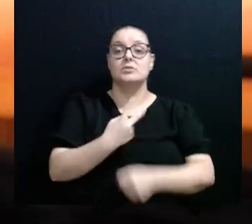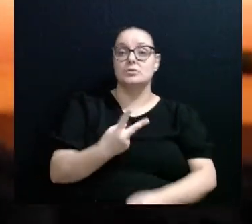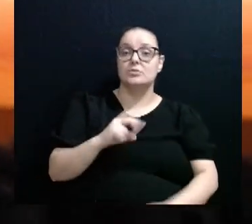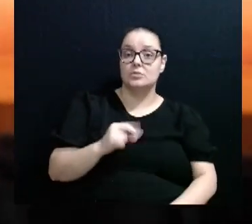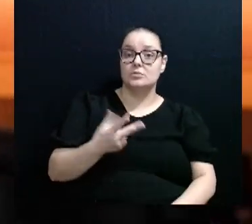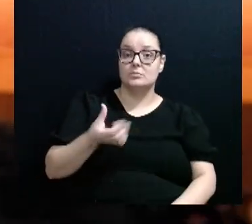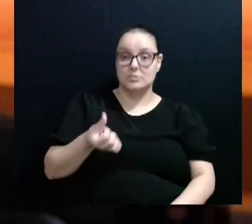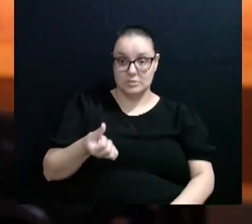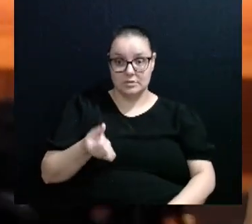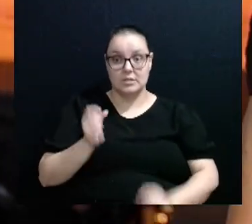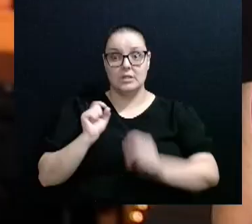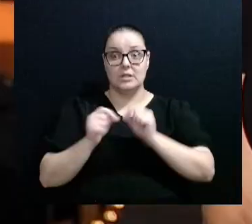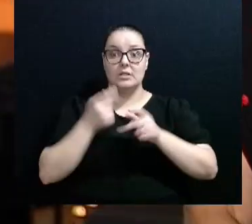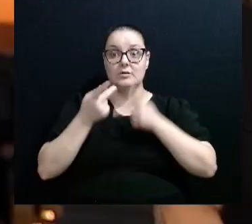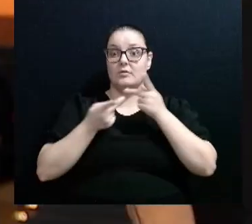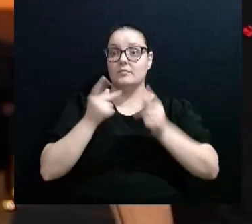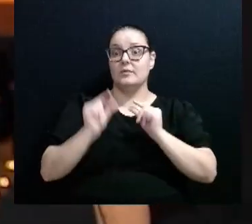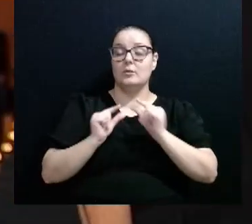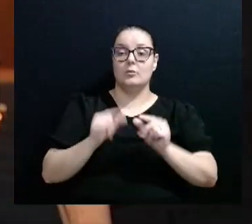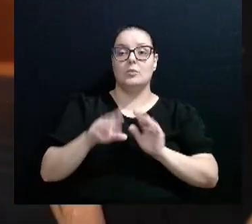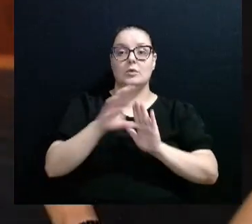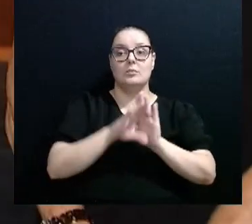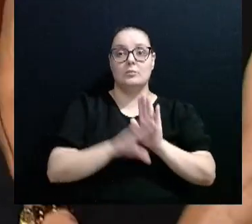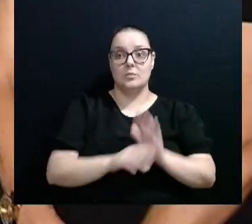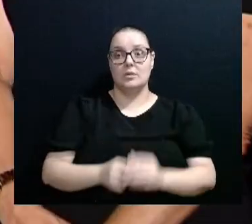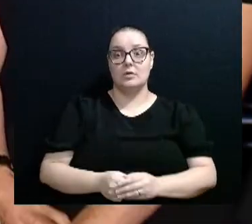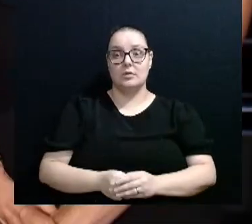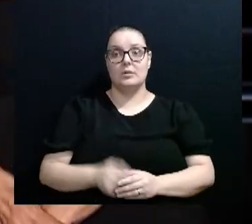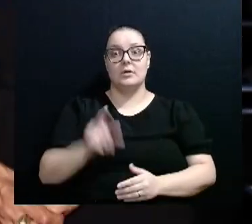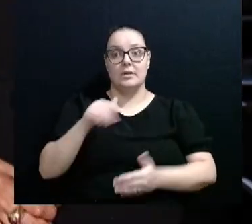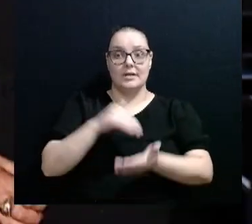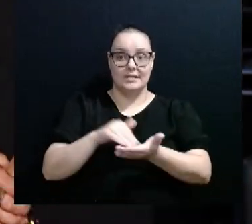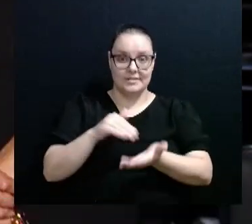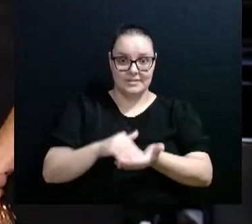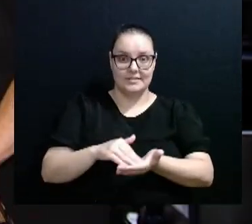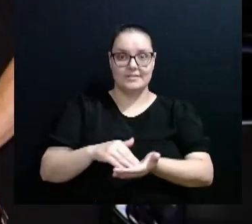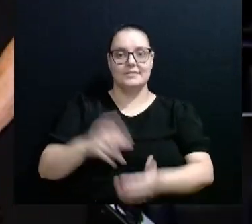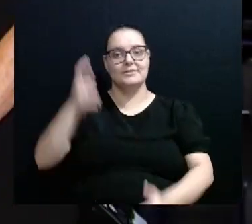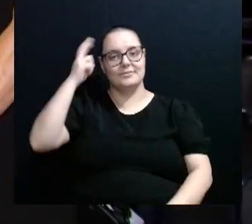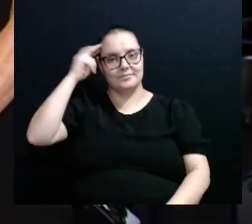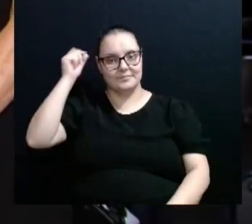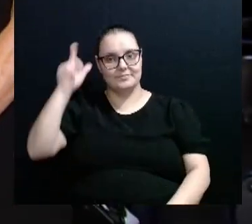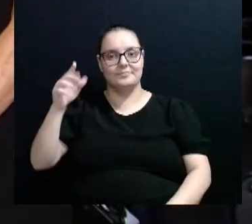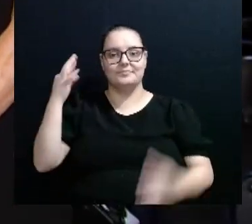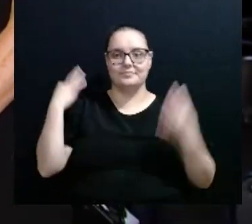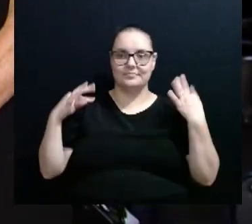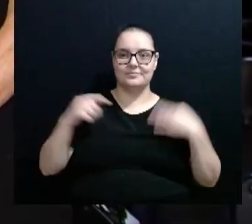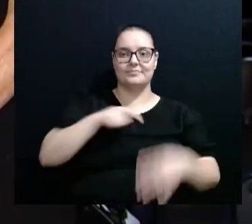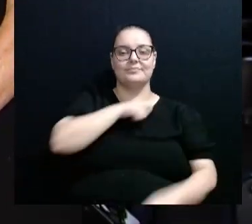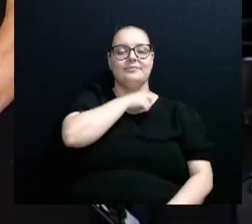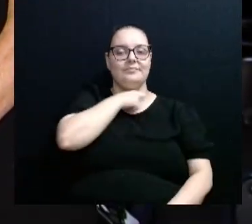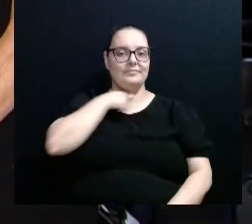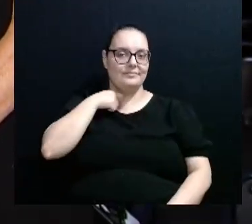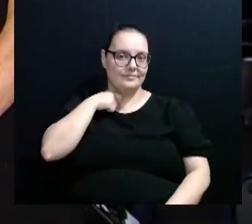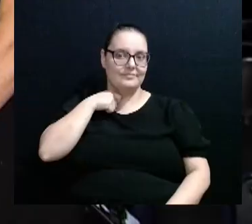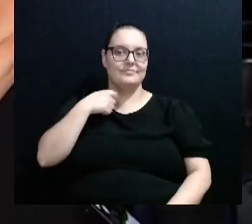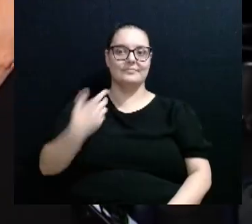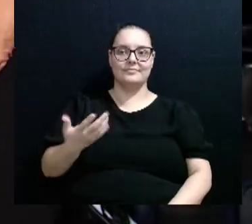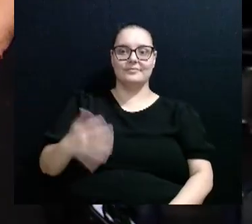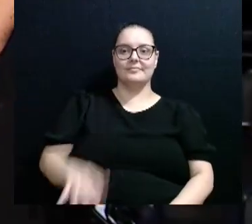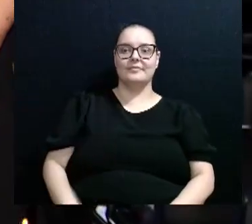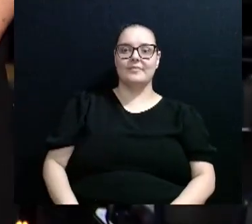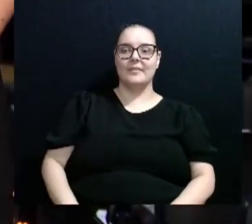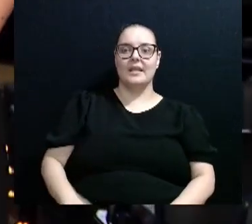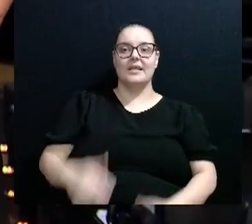contar um pouco mais sobre a programação é a secretária municipal de Cultura e Turismo, que está aqui ao meu lado, Alexandra Caprioli. Secretária, boa tarde,